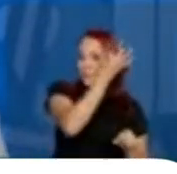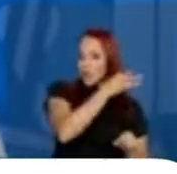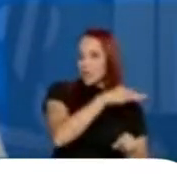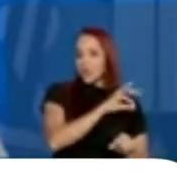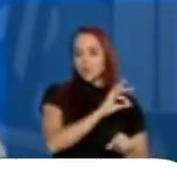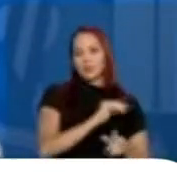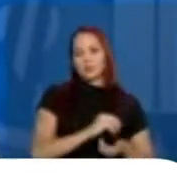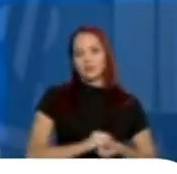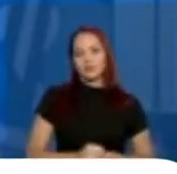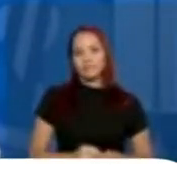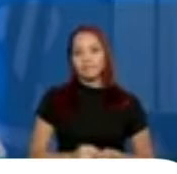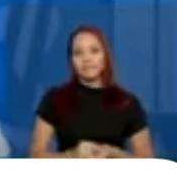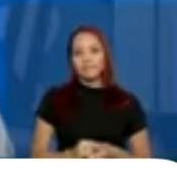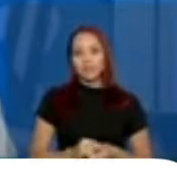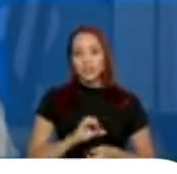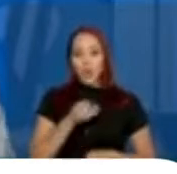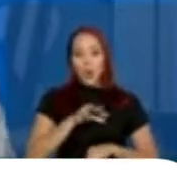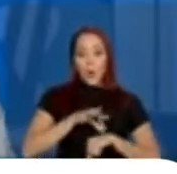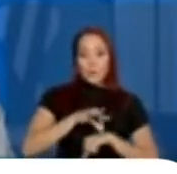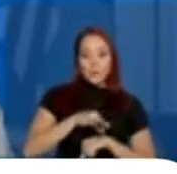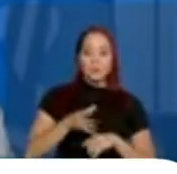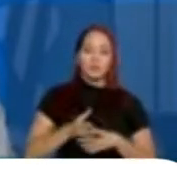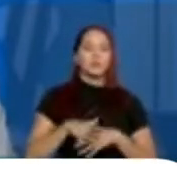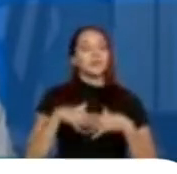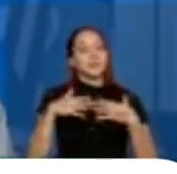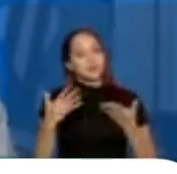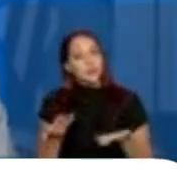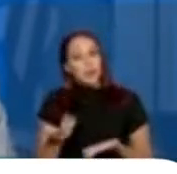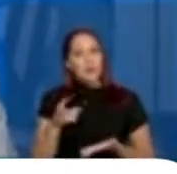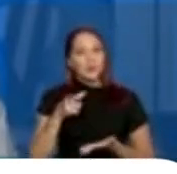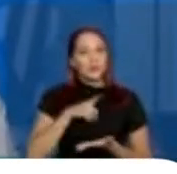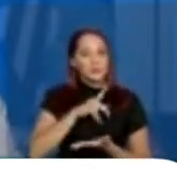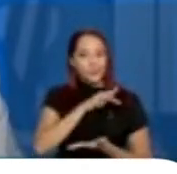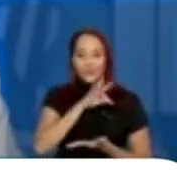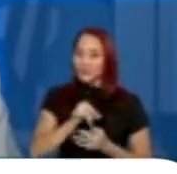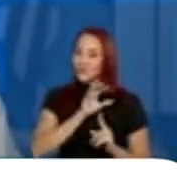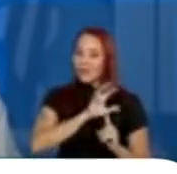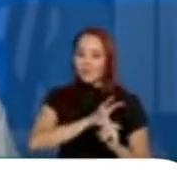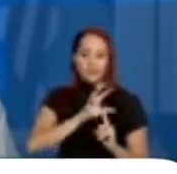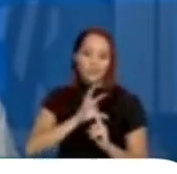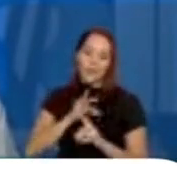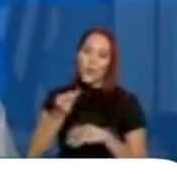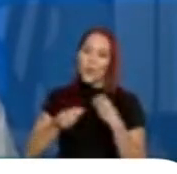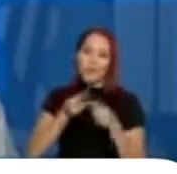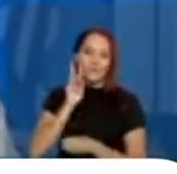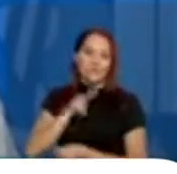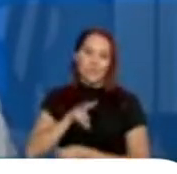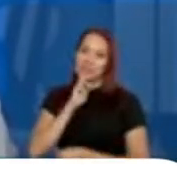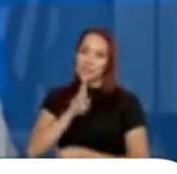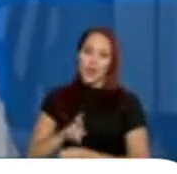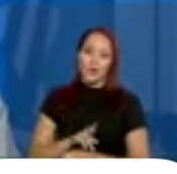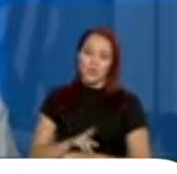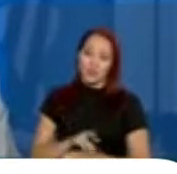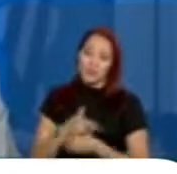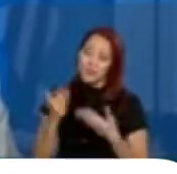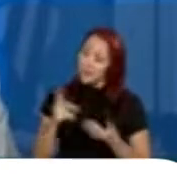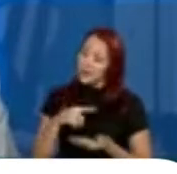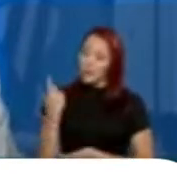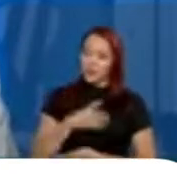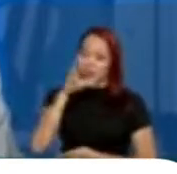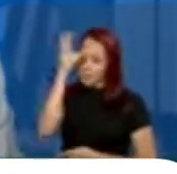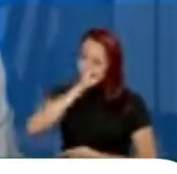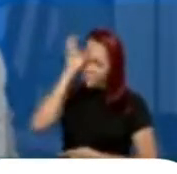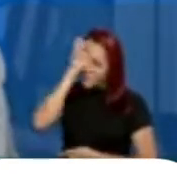isso vai influenciando a resposta. Então, estamos aprendendo com esta doença, fazendo, ou seja, com o